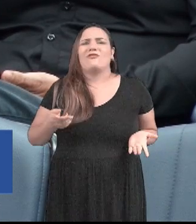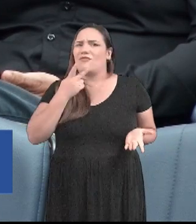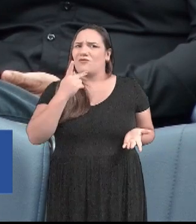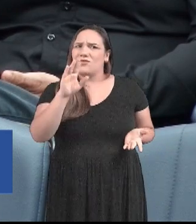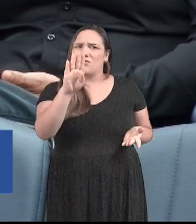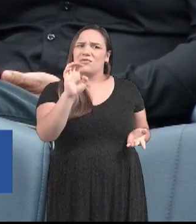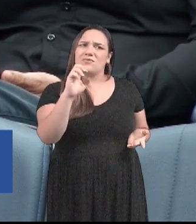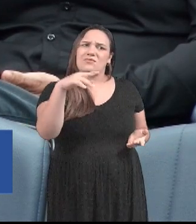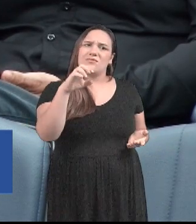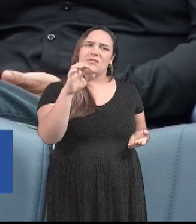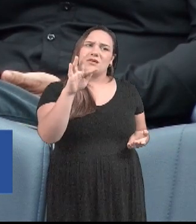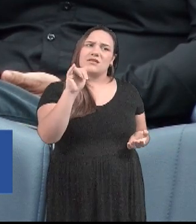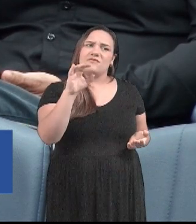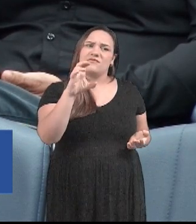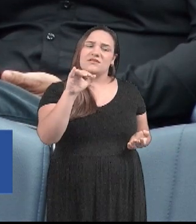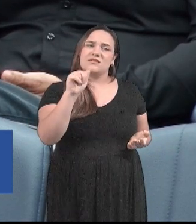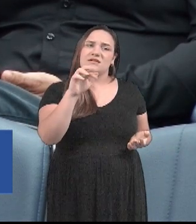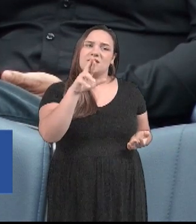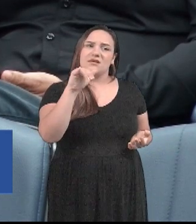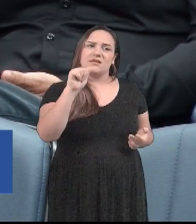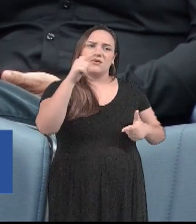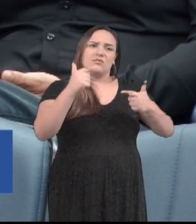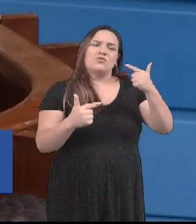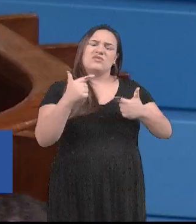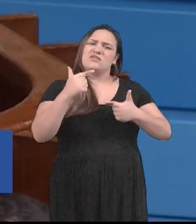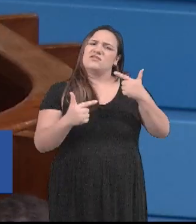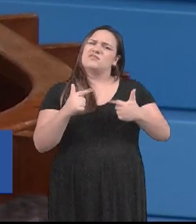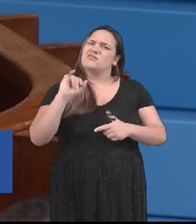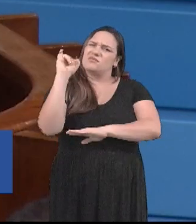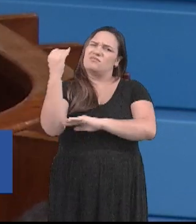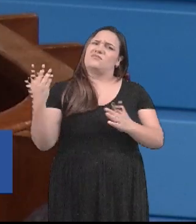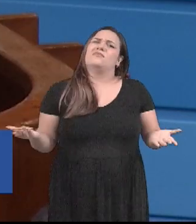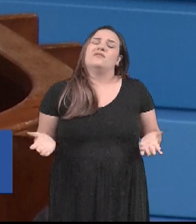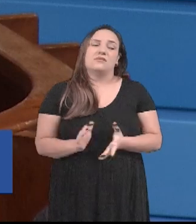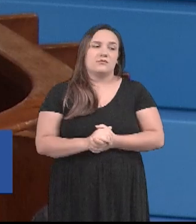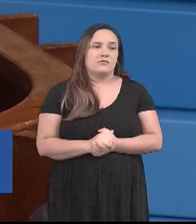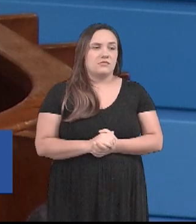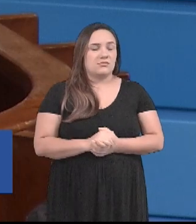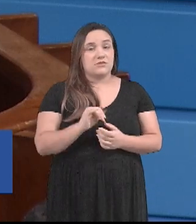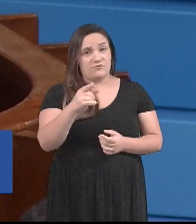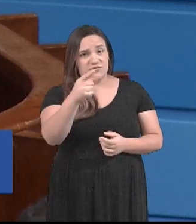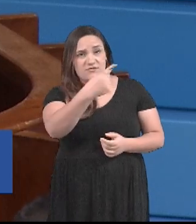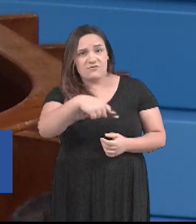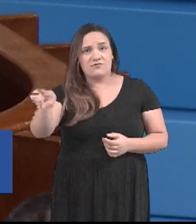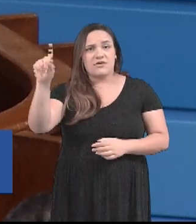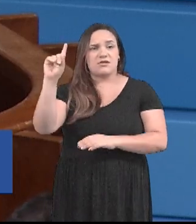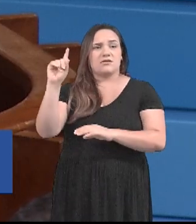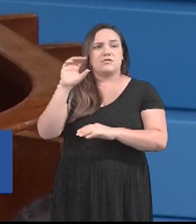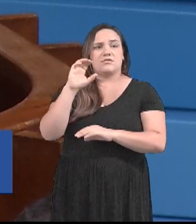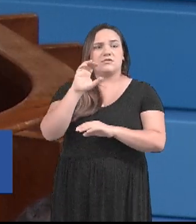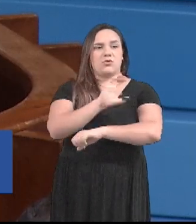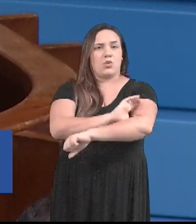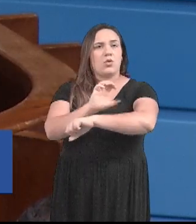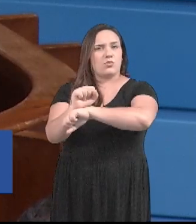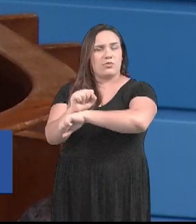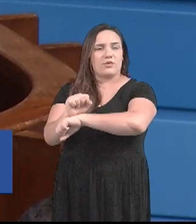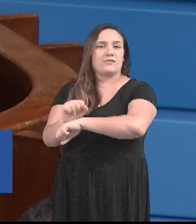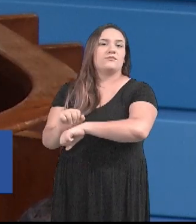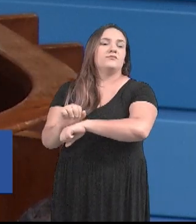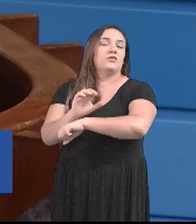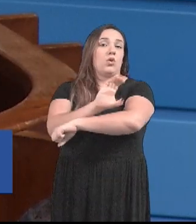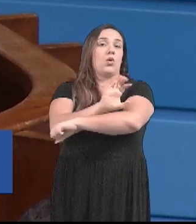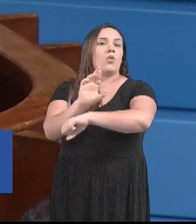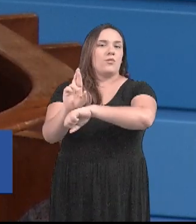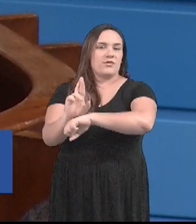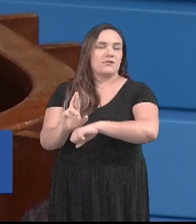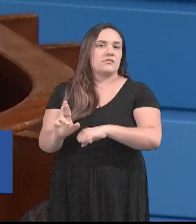beneficiária de política fiscal. Se você vai no supermercado, no Comper, por exemplo, ele faz essa venda a um